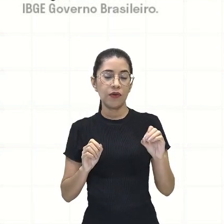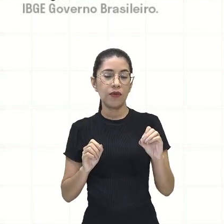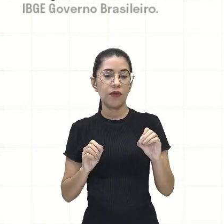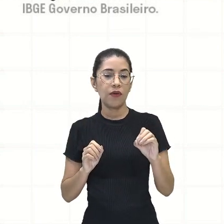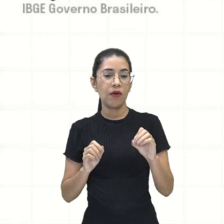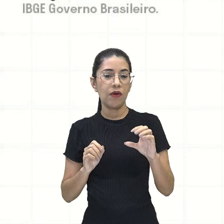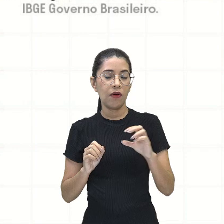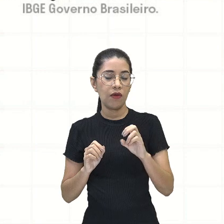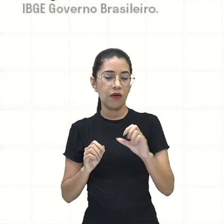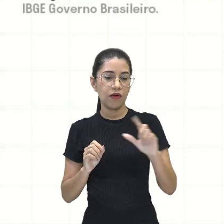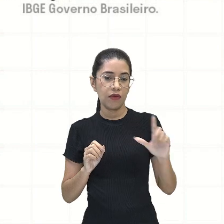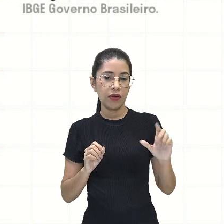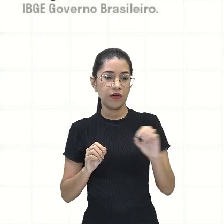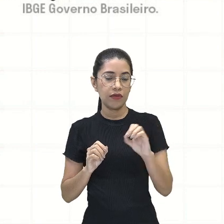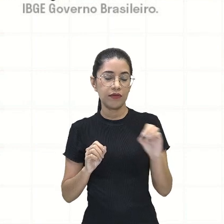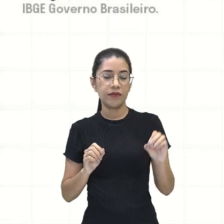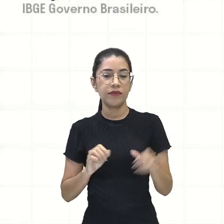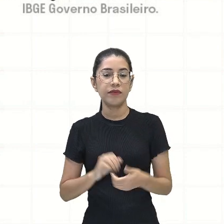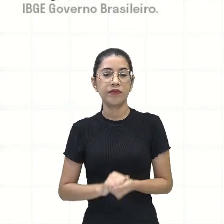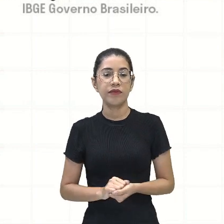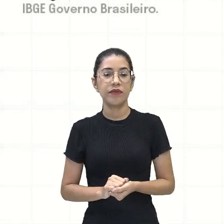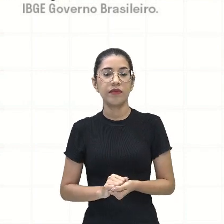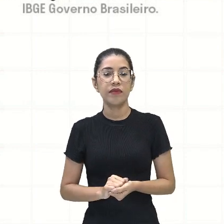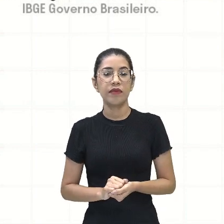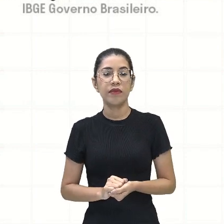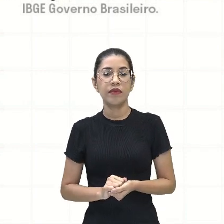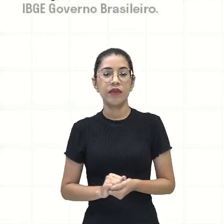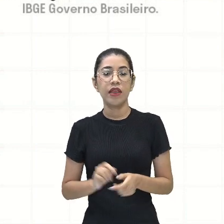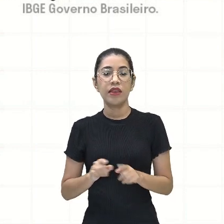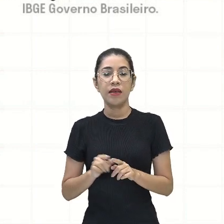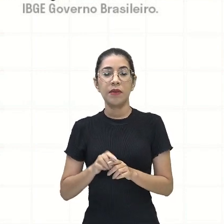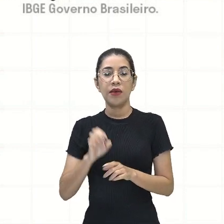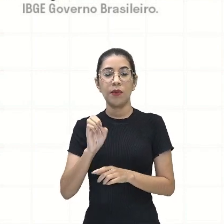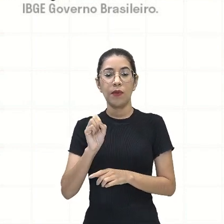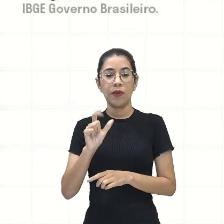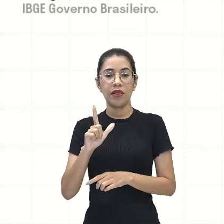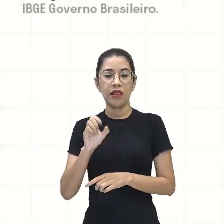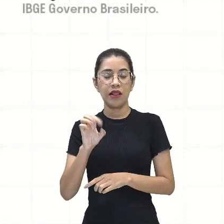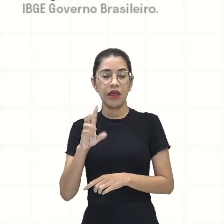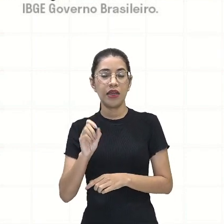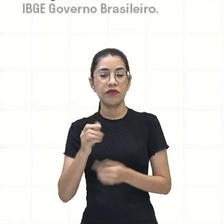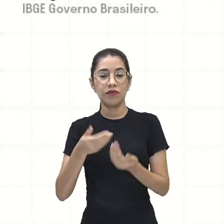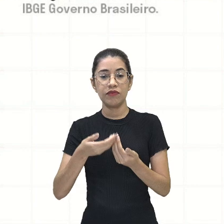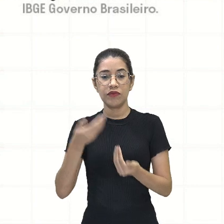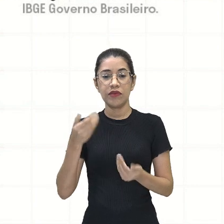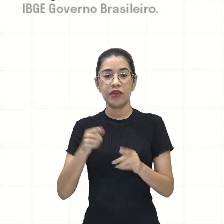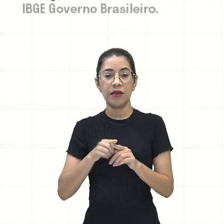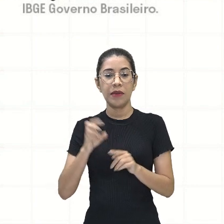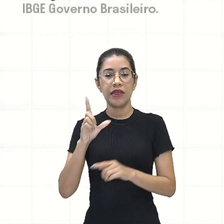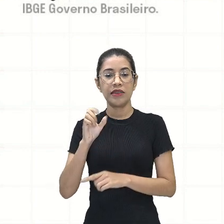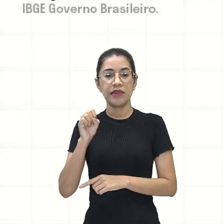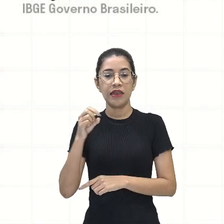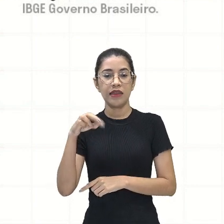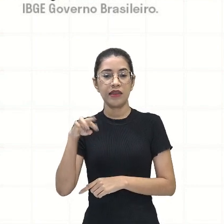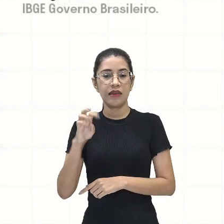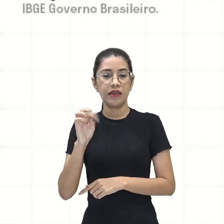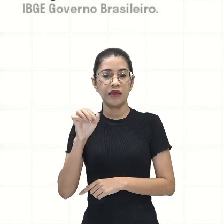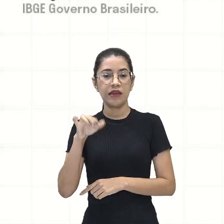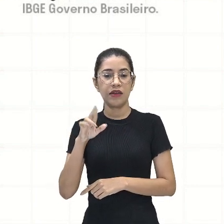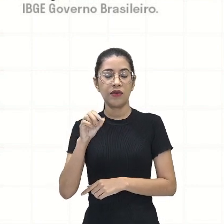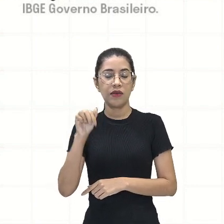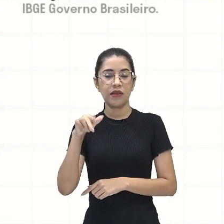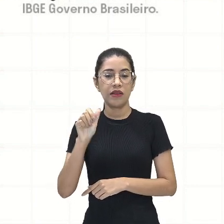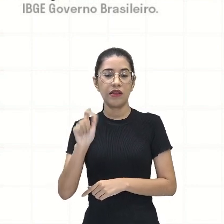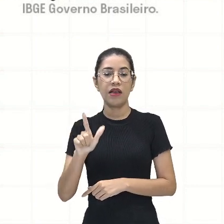oeste. Aqui a região leste, olha, ela foi dividida em setentrional e meridional, que seria a parte que está